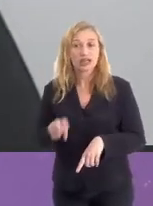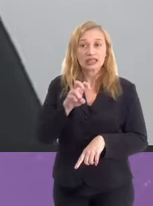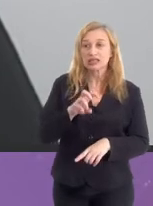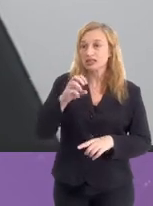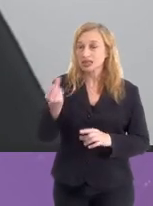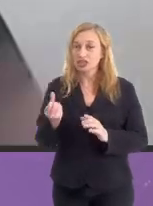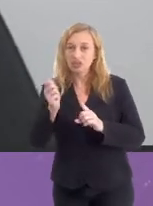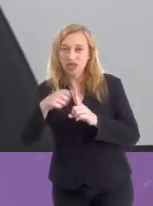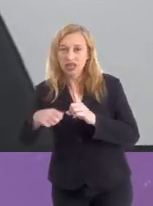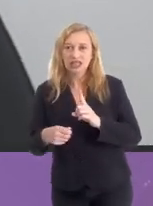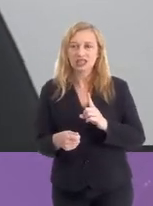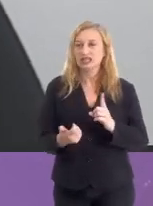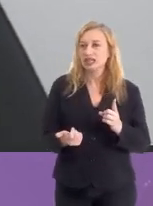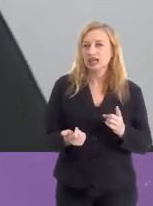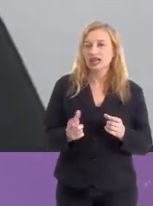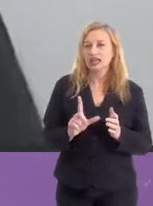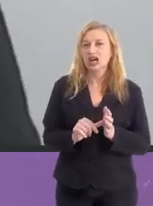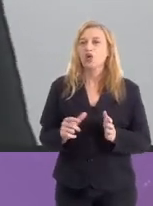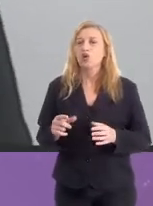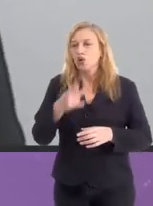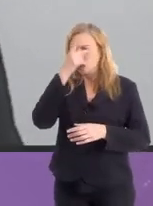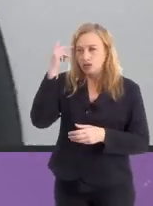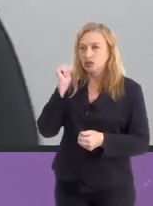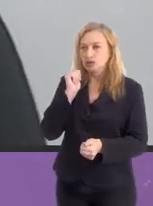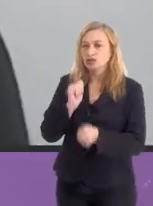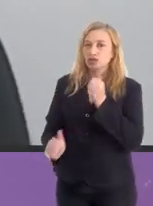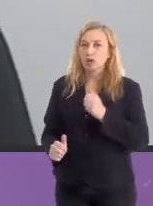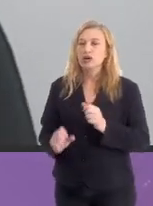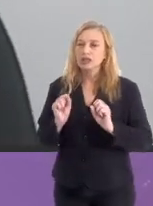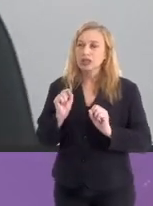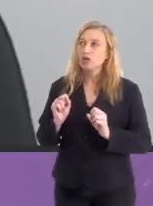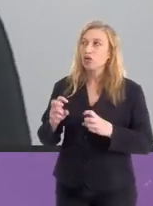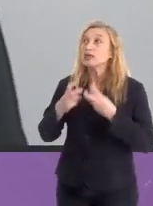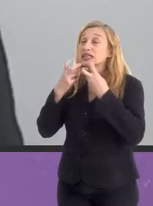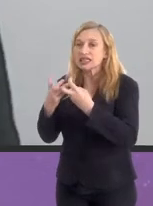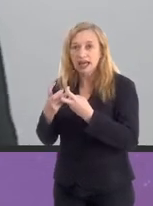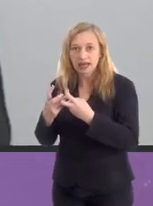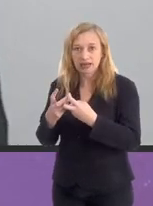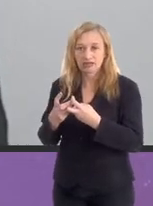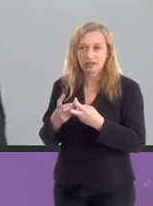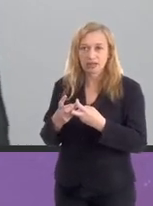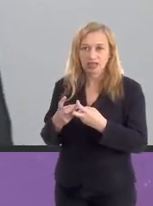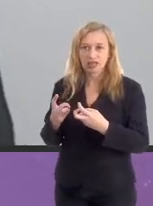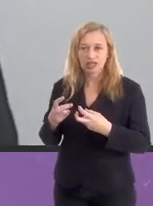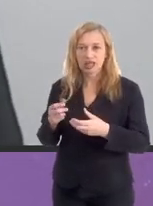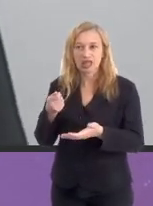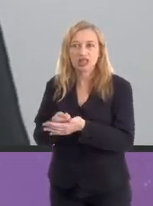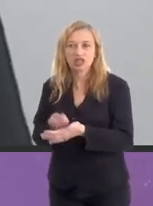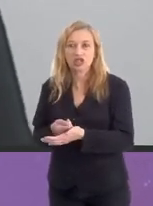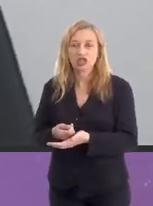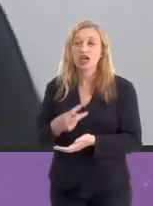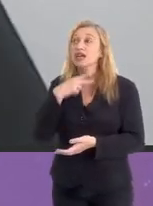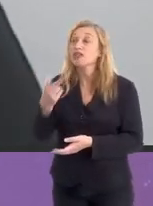funcionários salário 56 letra não recebe 13º os jogadores tem como gritar jogadores de série A Série B tem como Grimm é